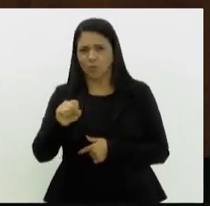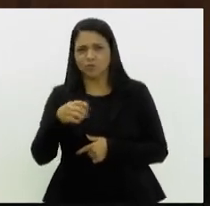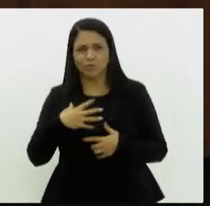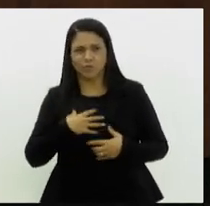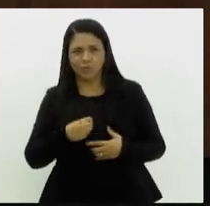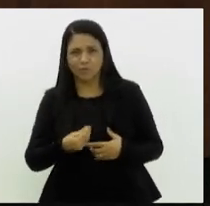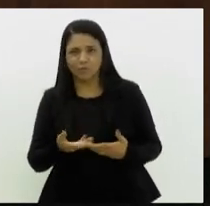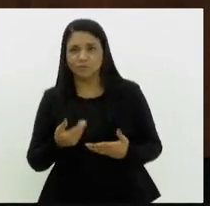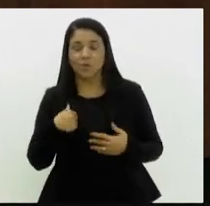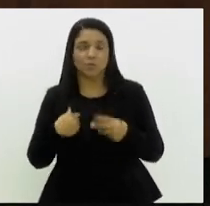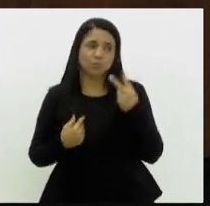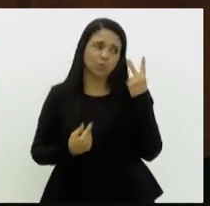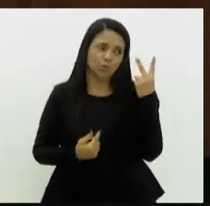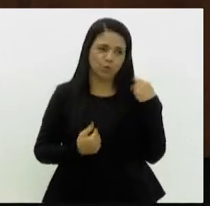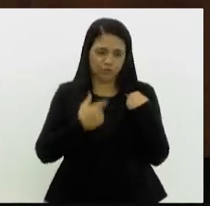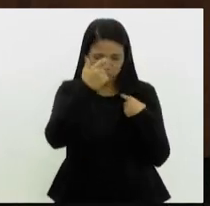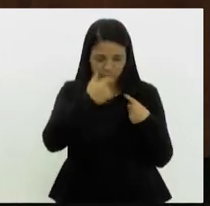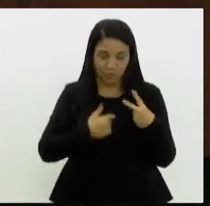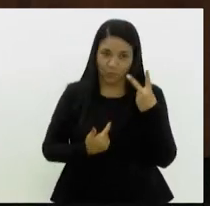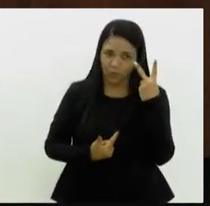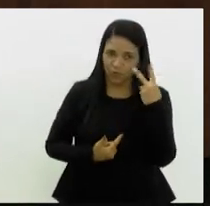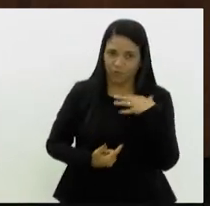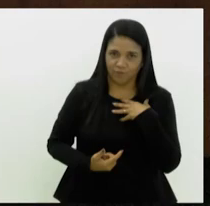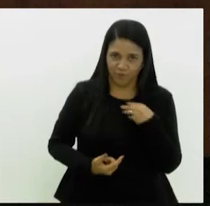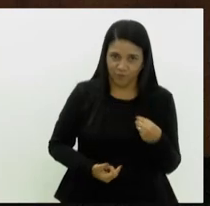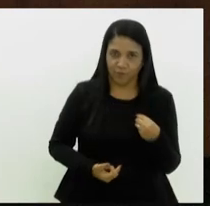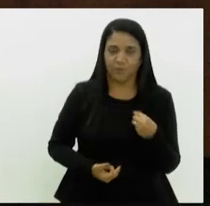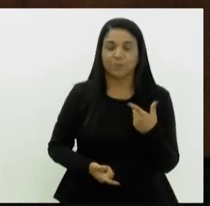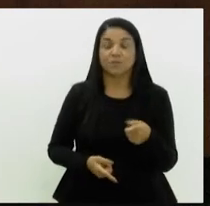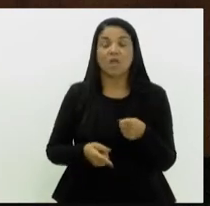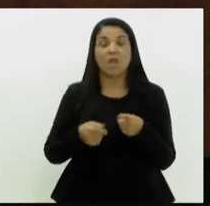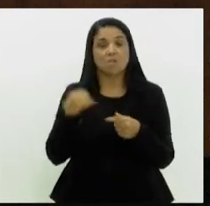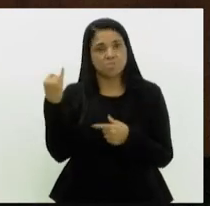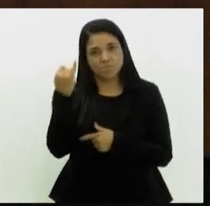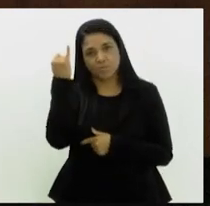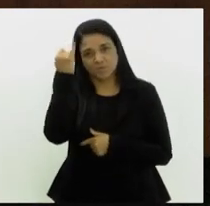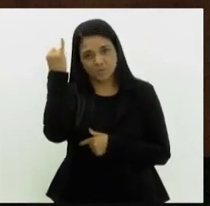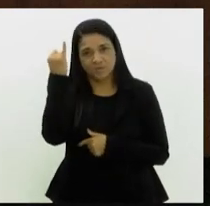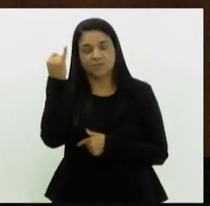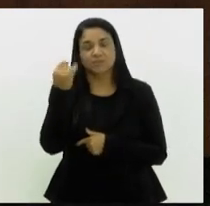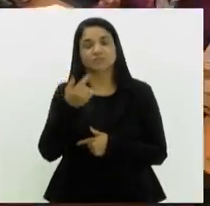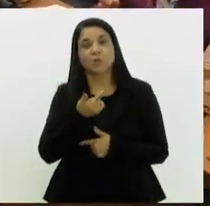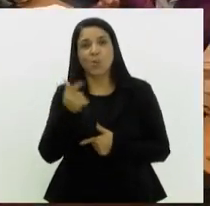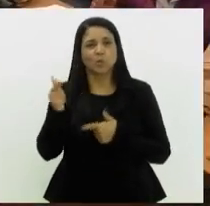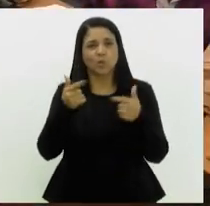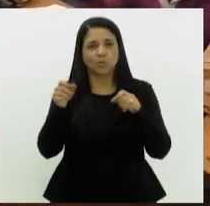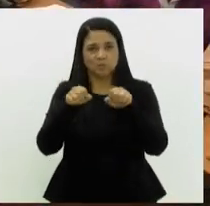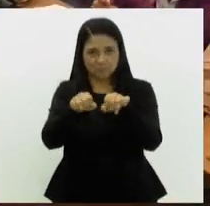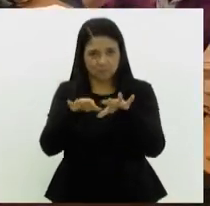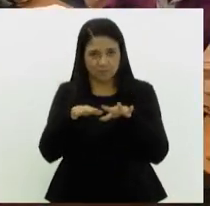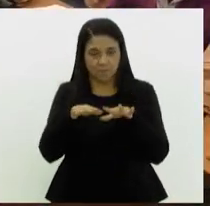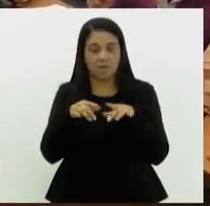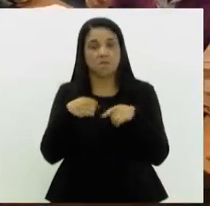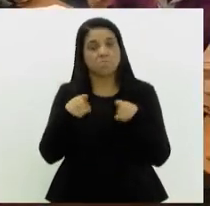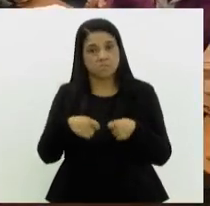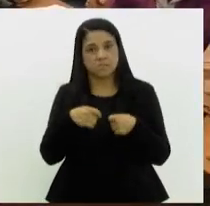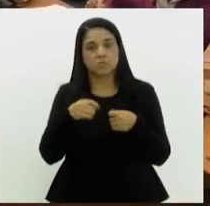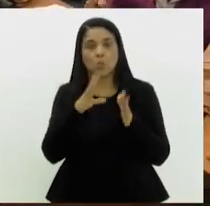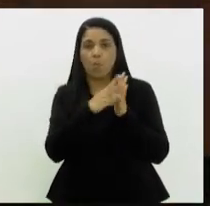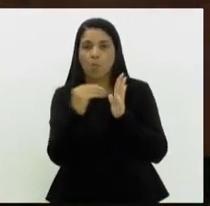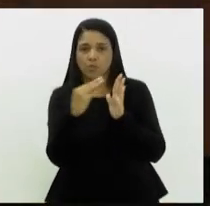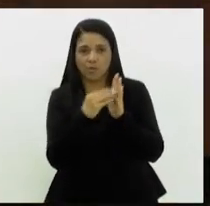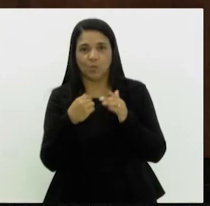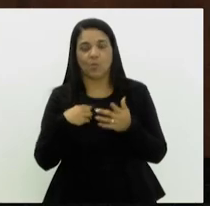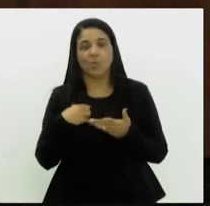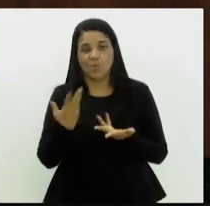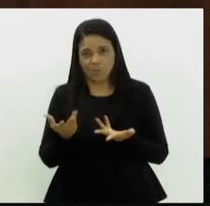com a minha companheira Ana Carolina. Mas dizer que é importante, porque vira uma iniciativa que as outras casas legislativas precisam reproduzir. Quando eu fui